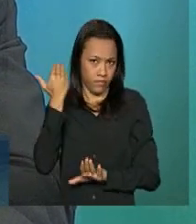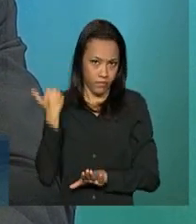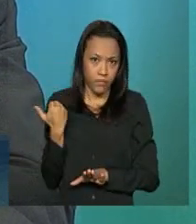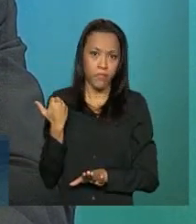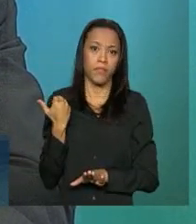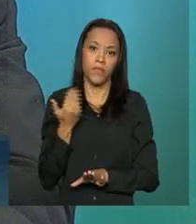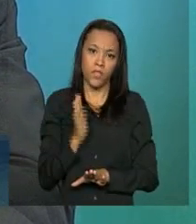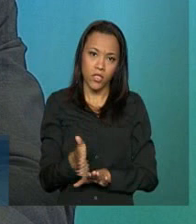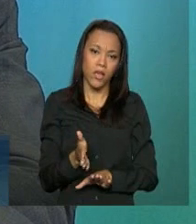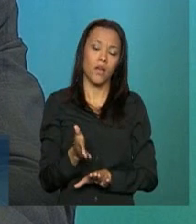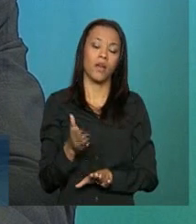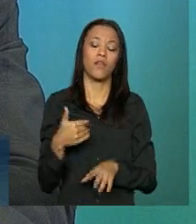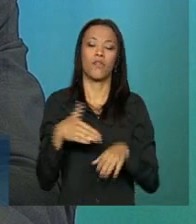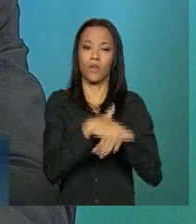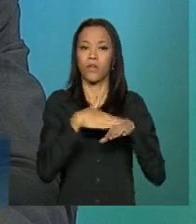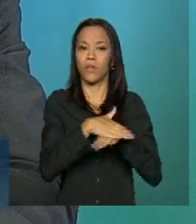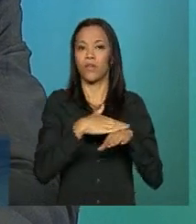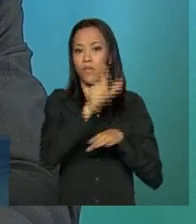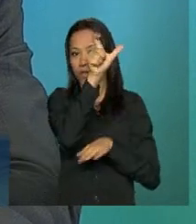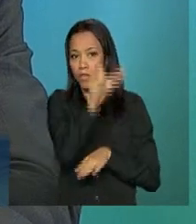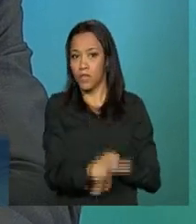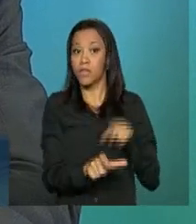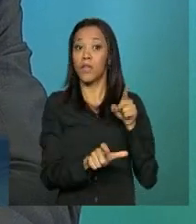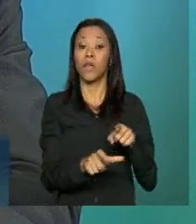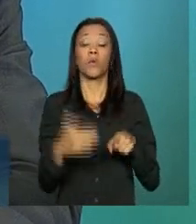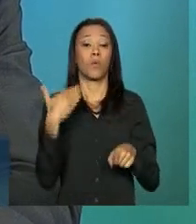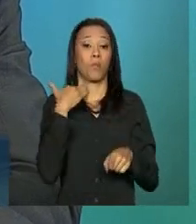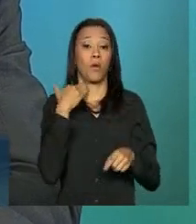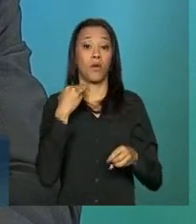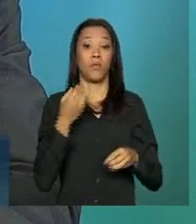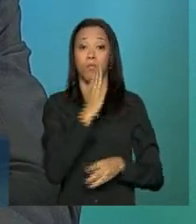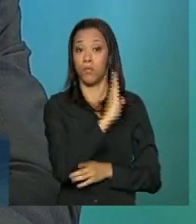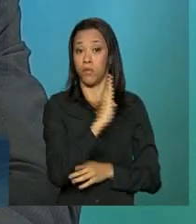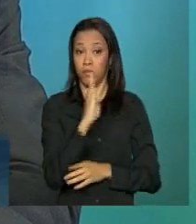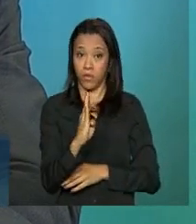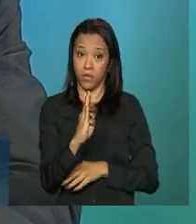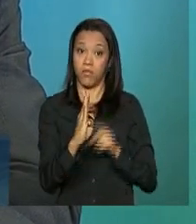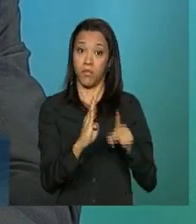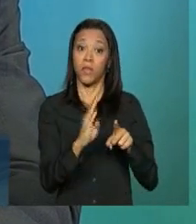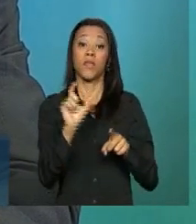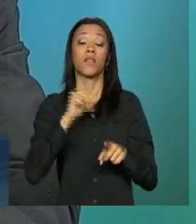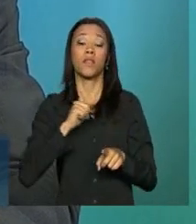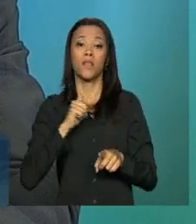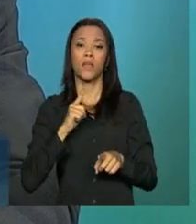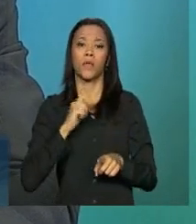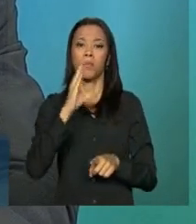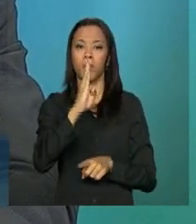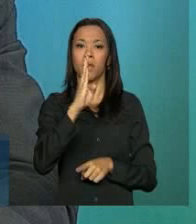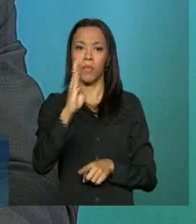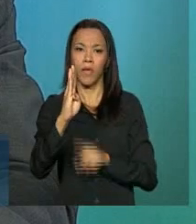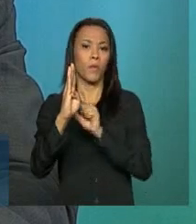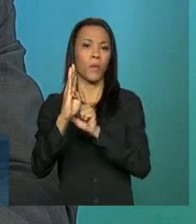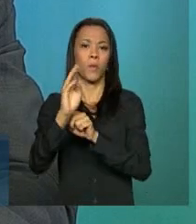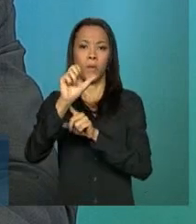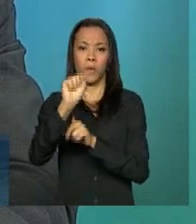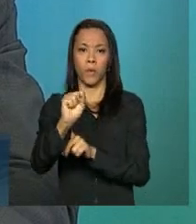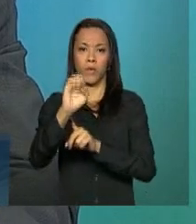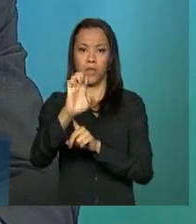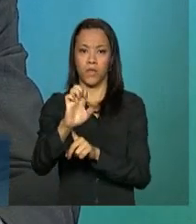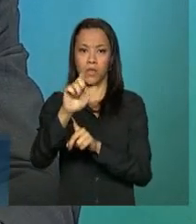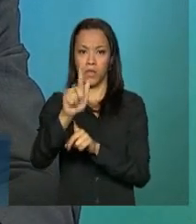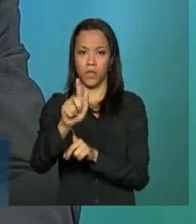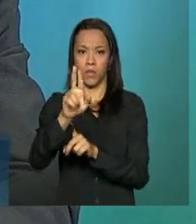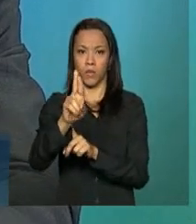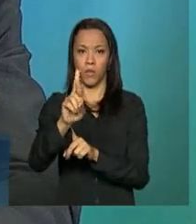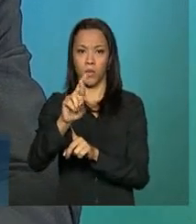o Banco do Brasil, né, BB Seguridade, que se mostrou um grande sucesso. Então, toda vez que a gente faz um movimento assim,